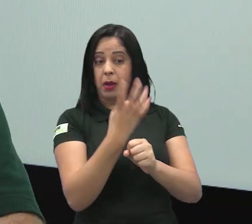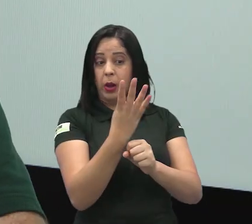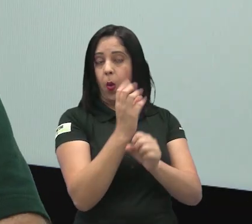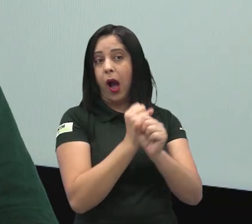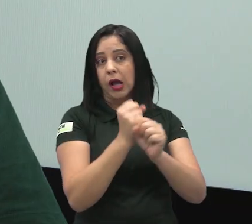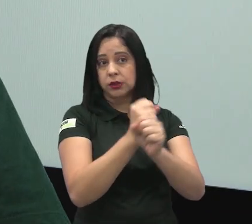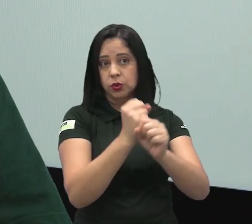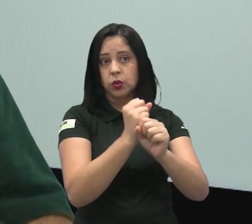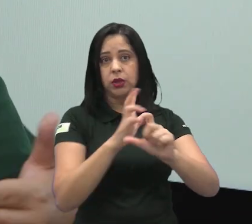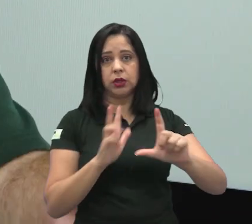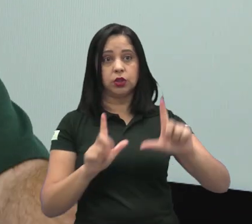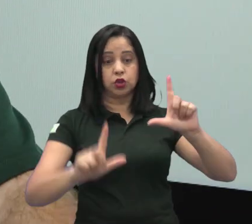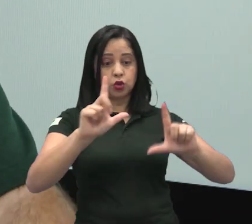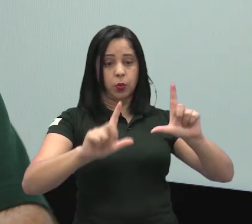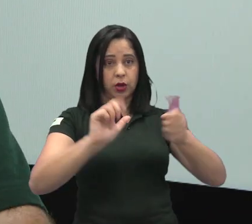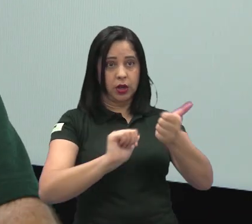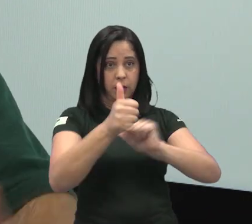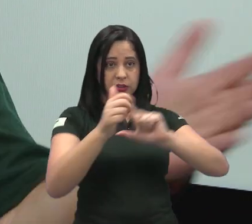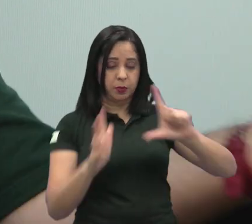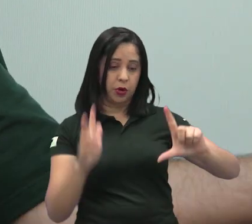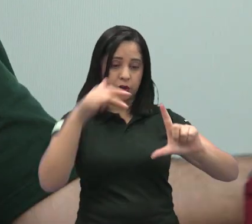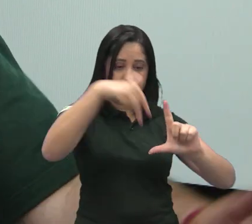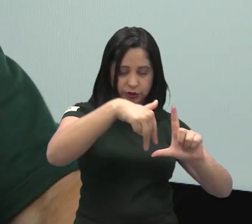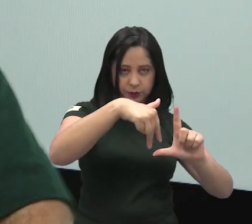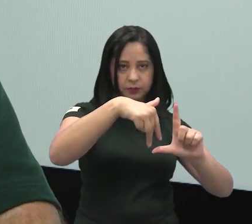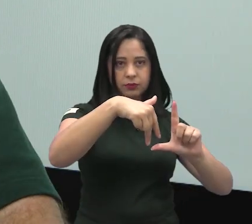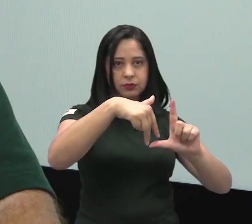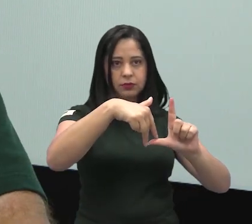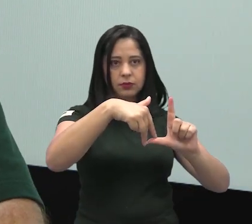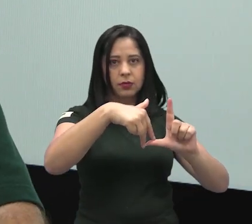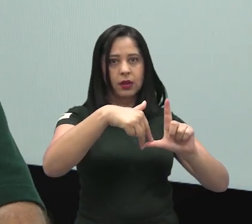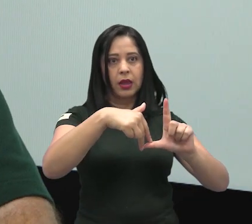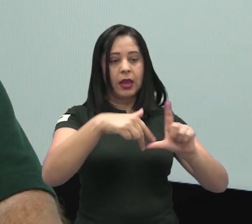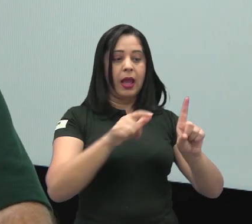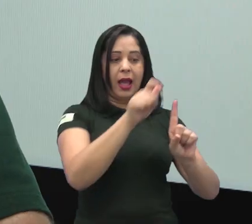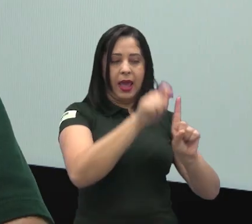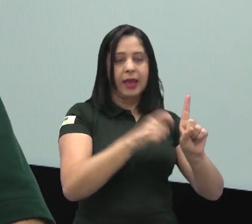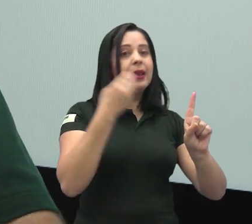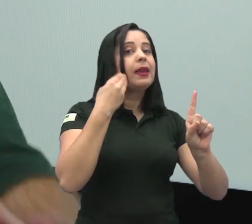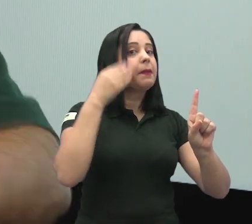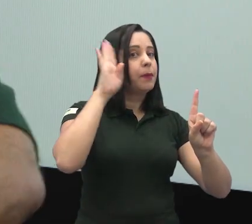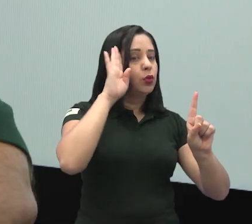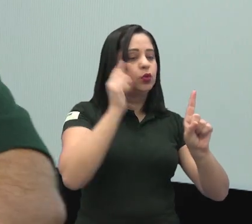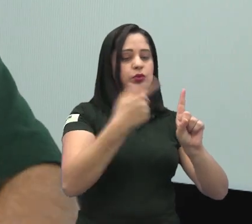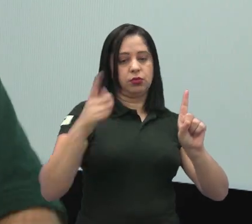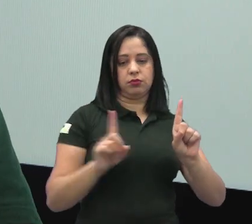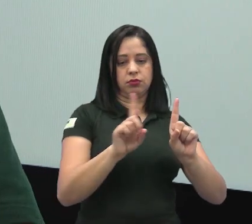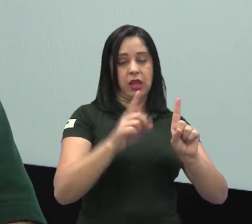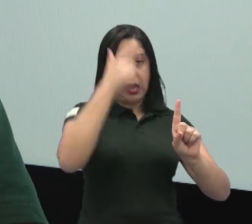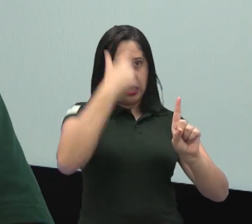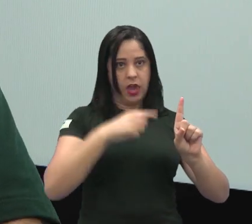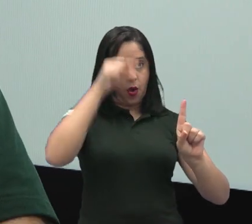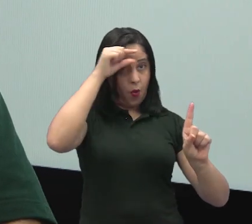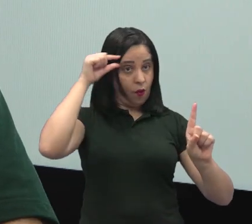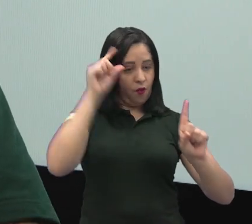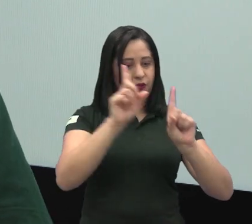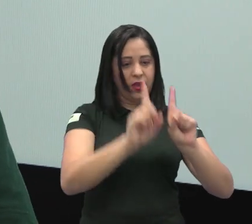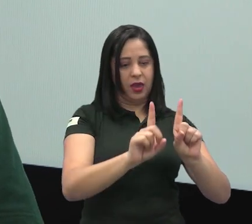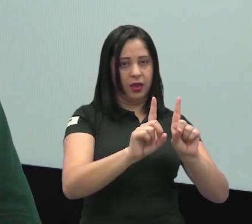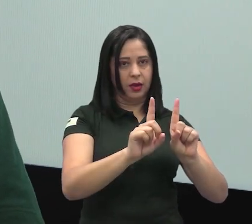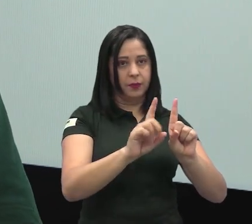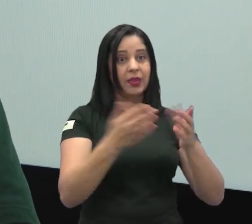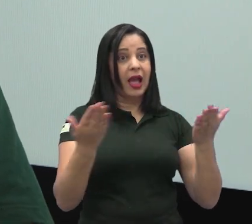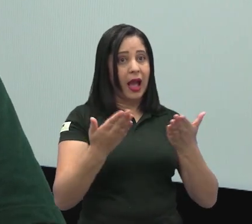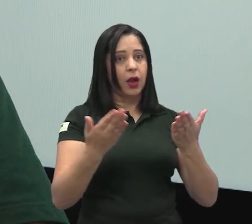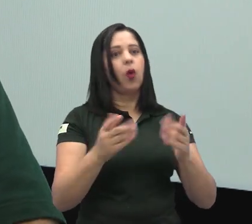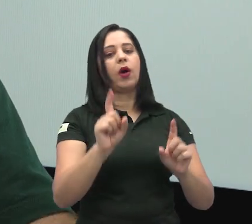comanda o Hora do Esporte, inicialmente com o Bruno, que já esteve aqui, né, nos blocos anteriores, hoje com o Paulo Ricardo. Então eu sempre